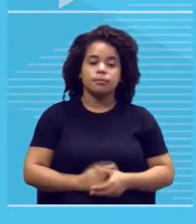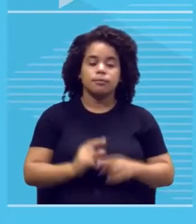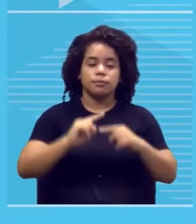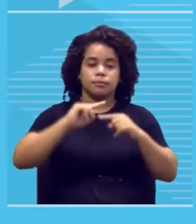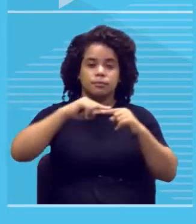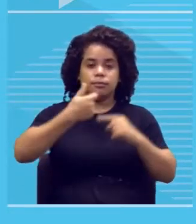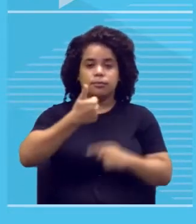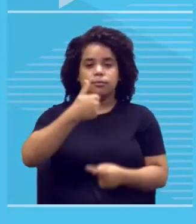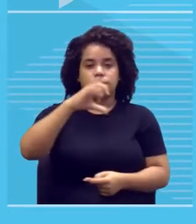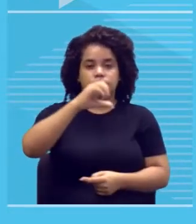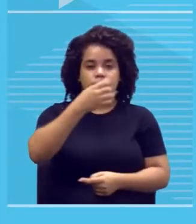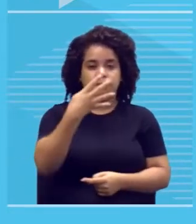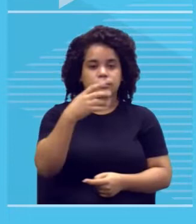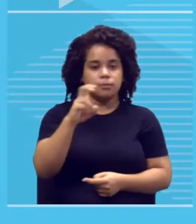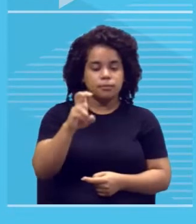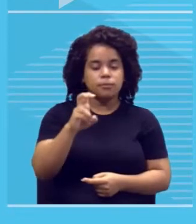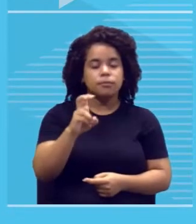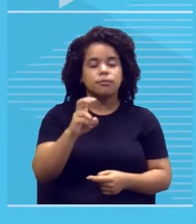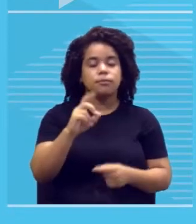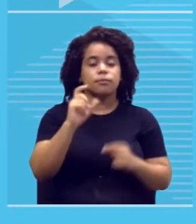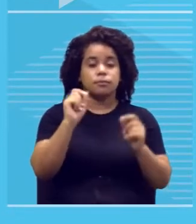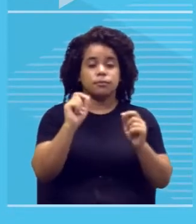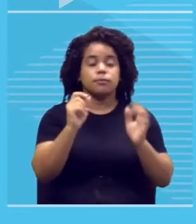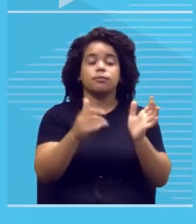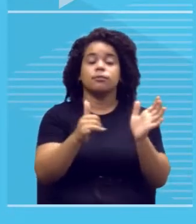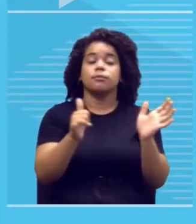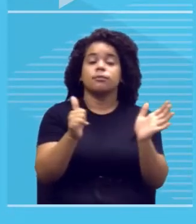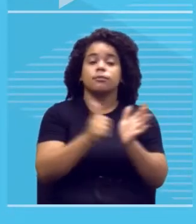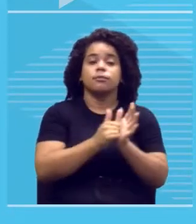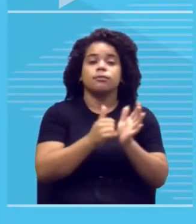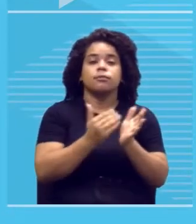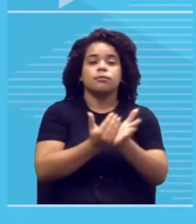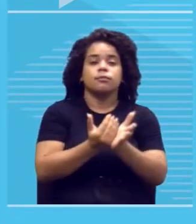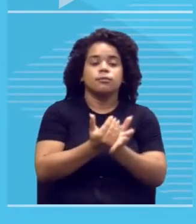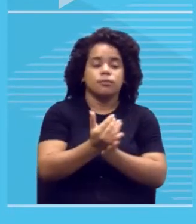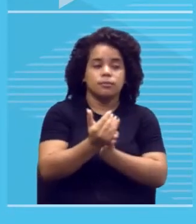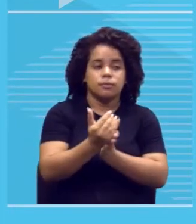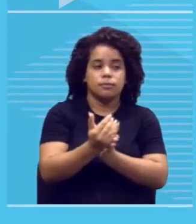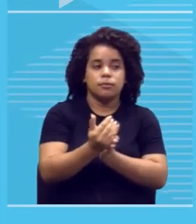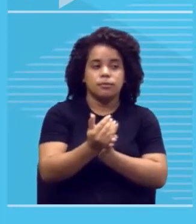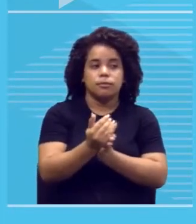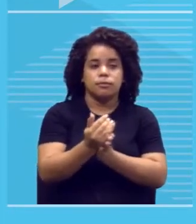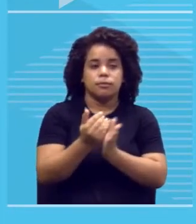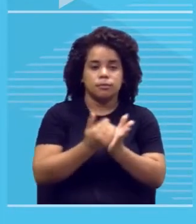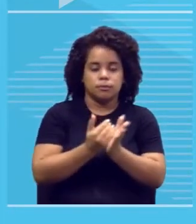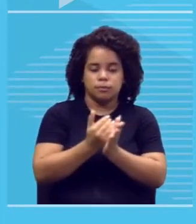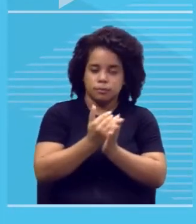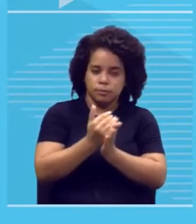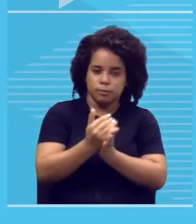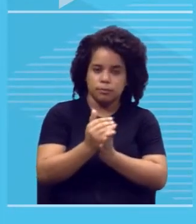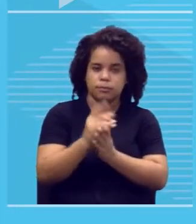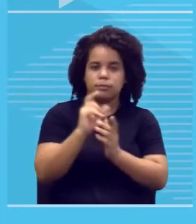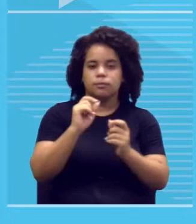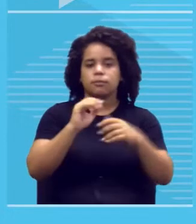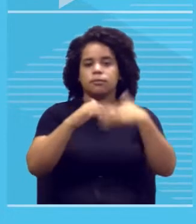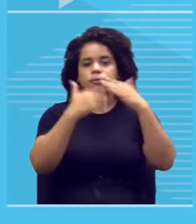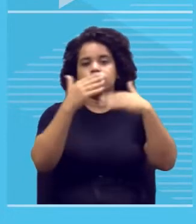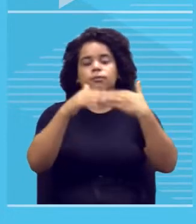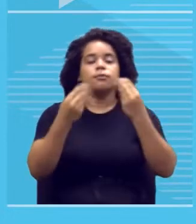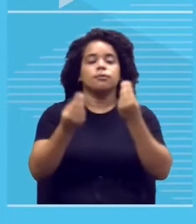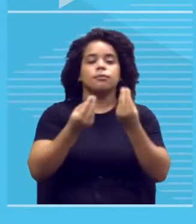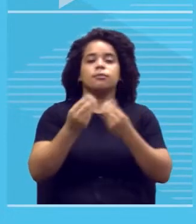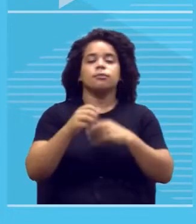1945 Nova York começa a despontar um grande centro